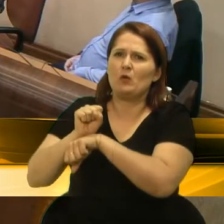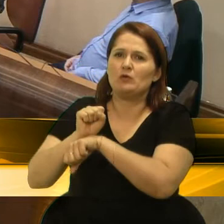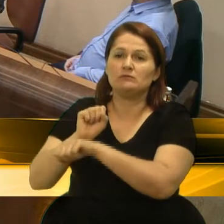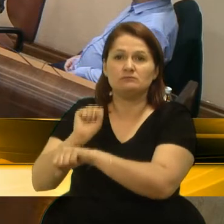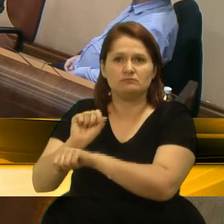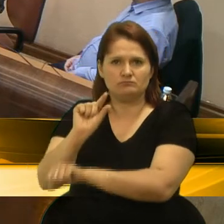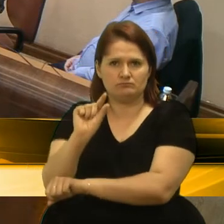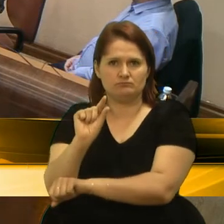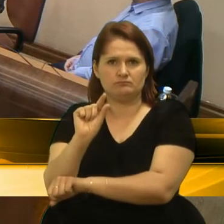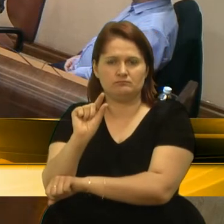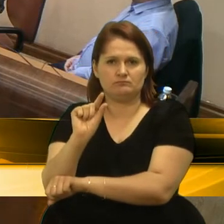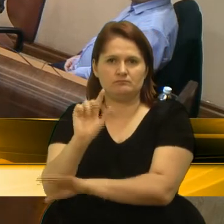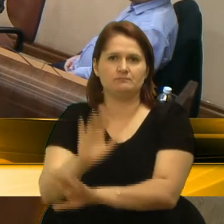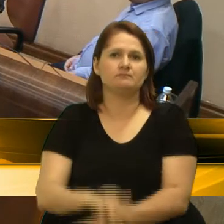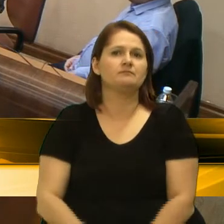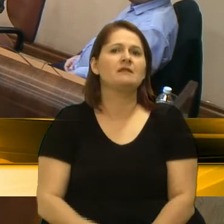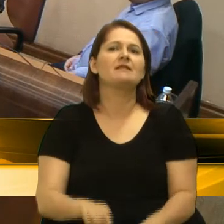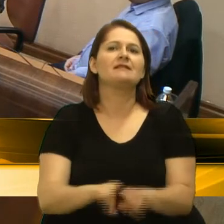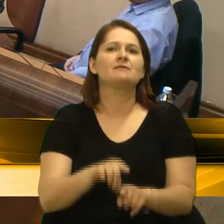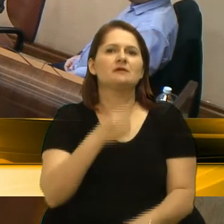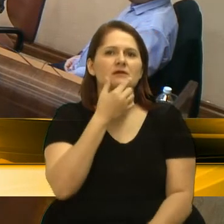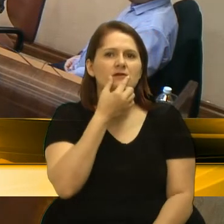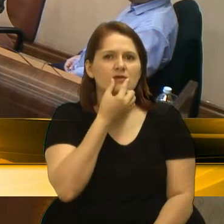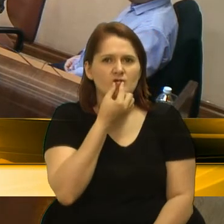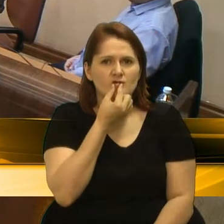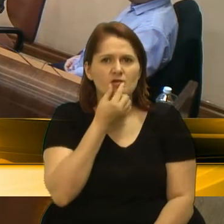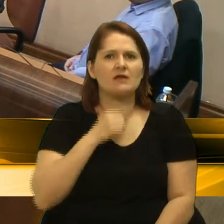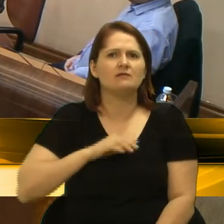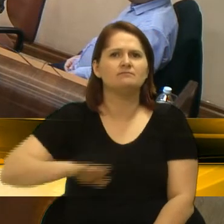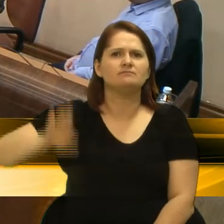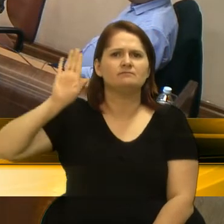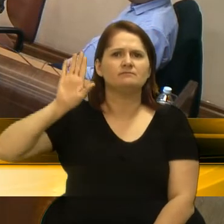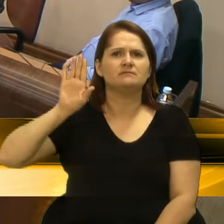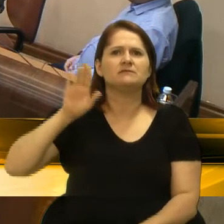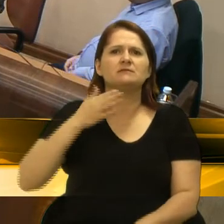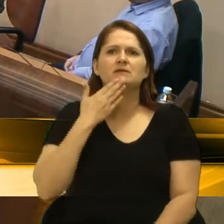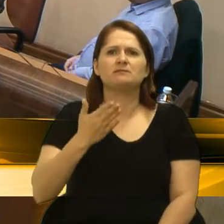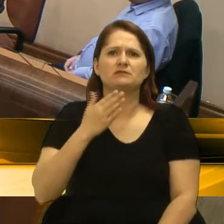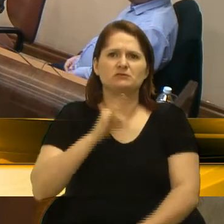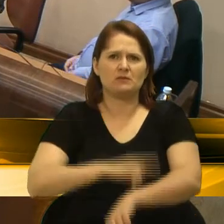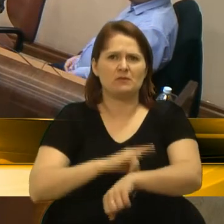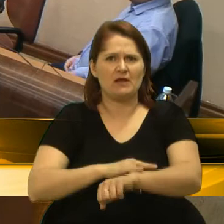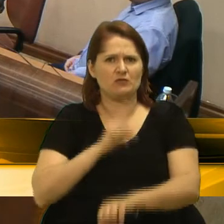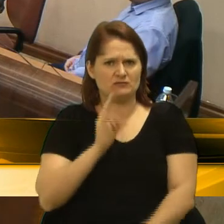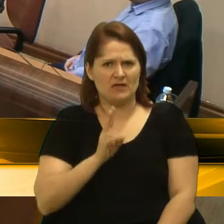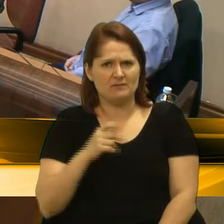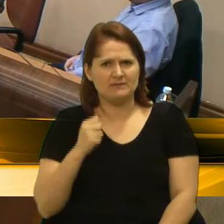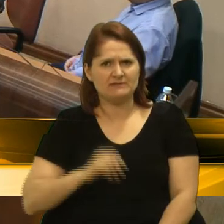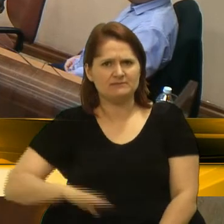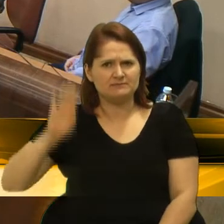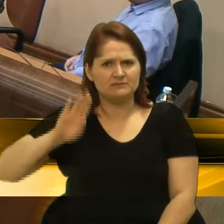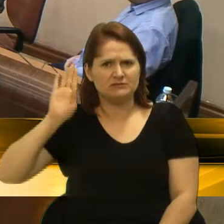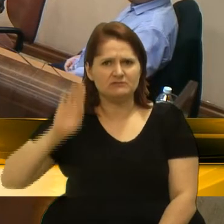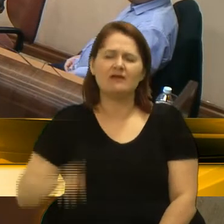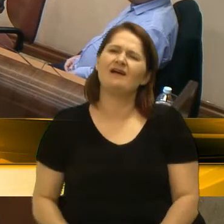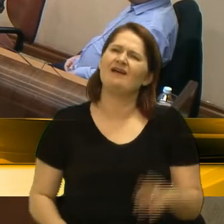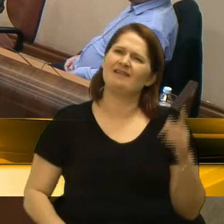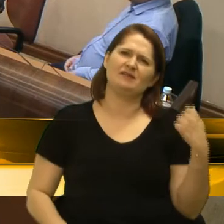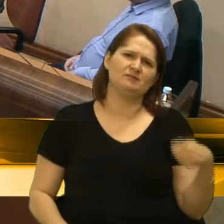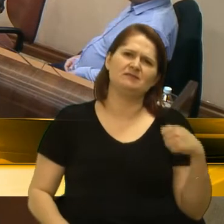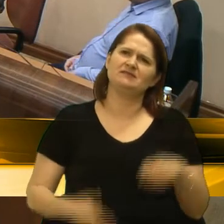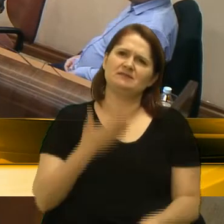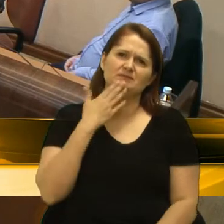E o vereador Rodrigo Beltrão também, que é uma questão de ordens, tem que pedir para ir no banheiro cada vez. É dispensada a necessidade.